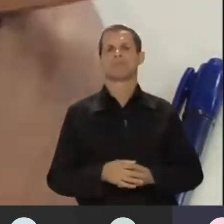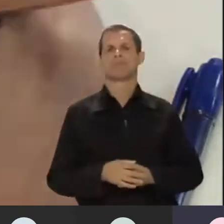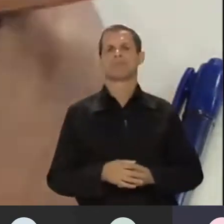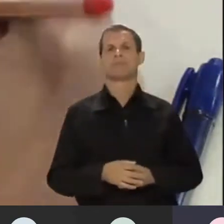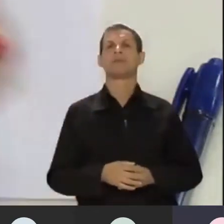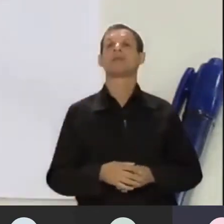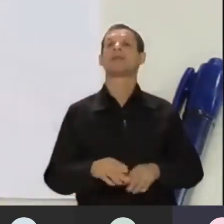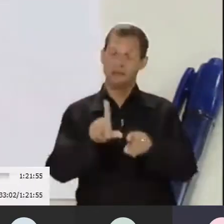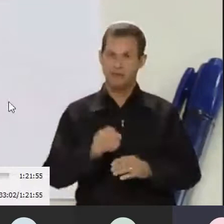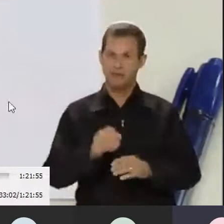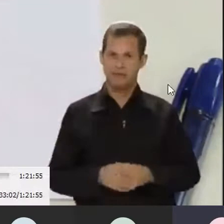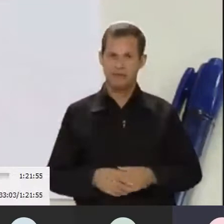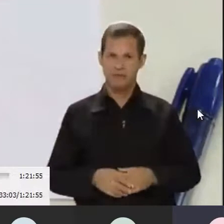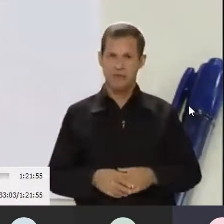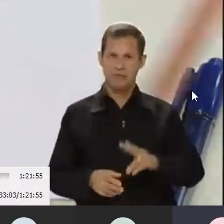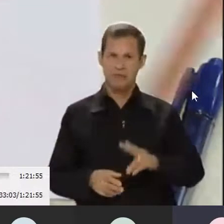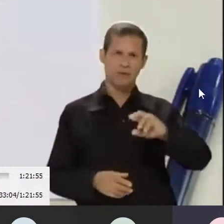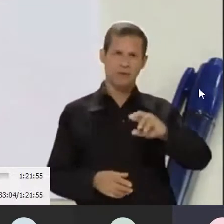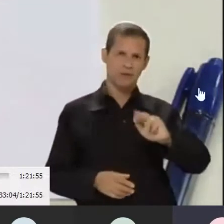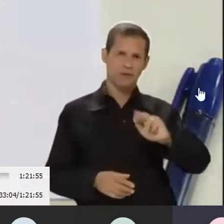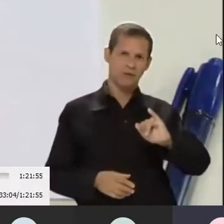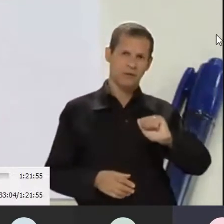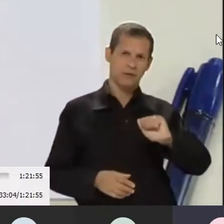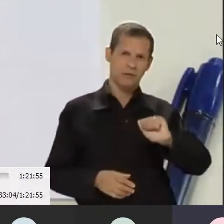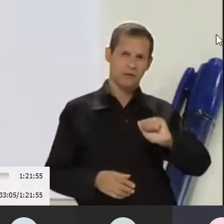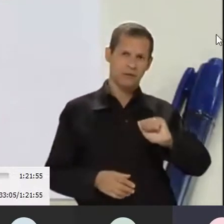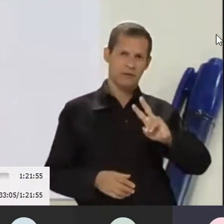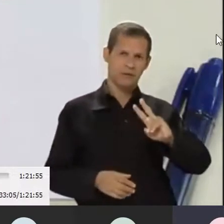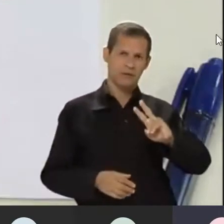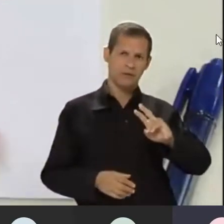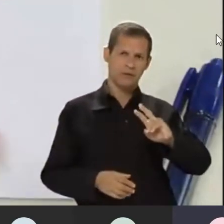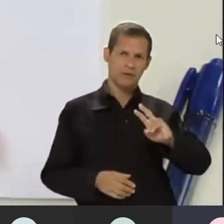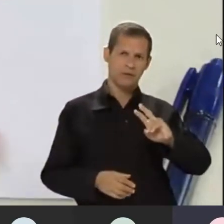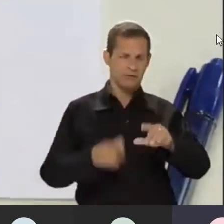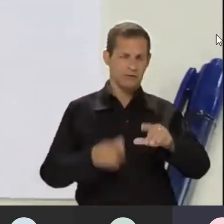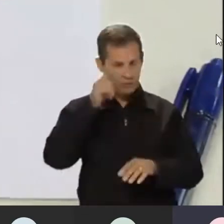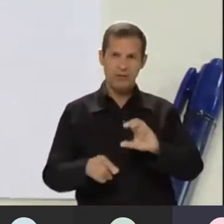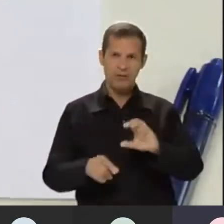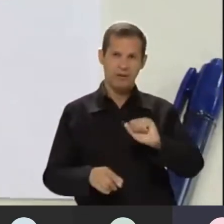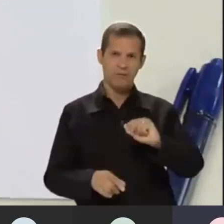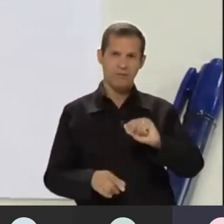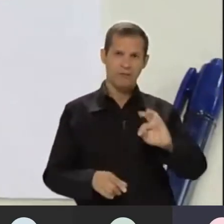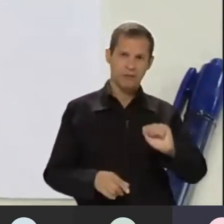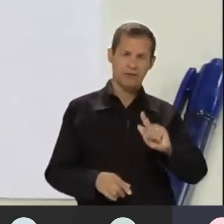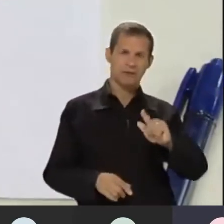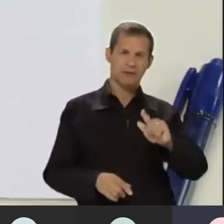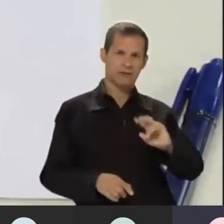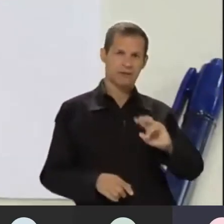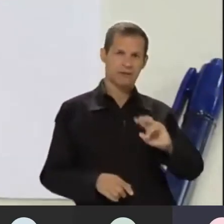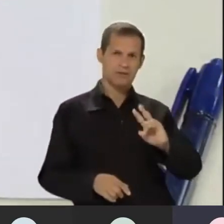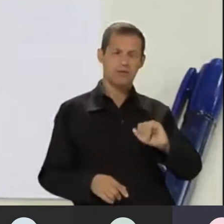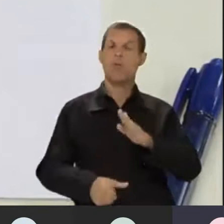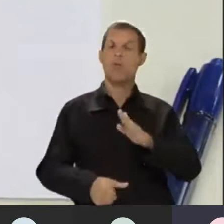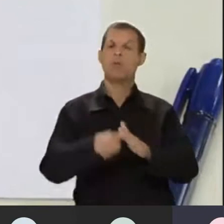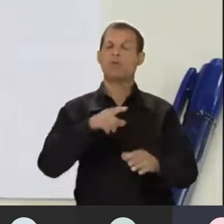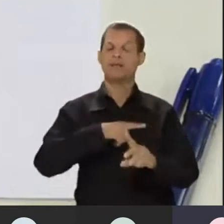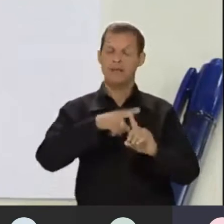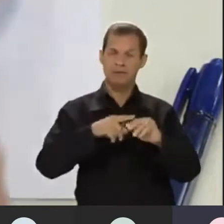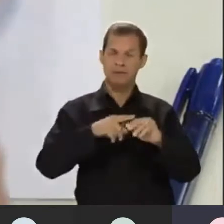tá? Que também é uma variável que a gente consegue obter pela carta de Givone. Então, aqui é o primeiro passo, tá? Que a gente tem